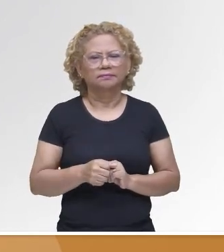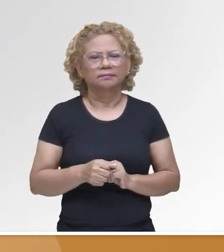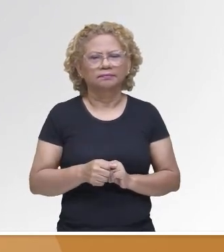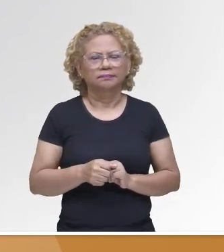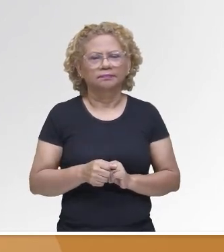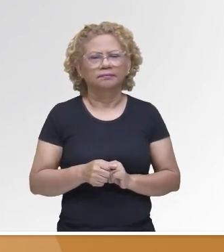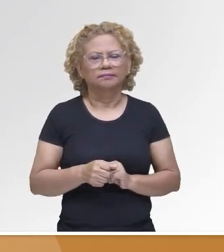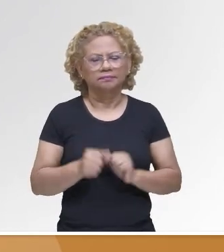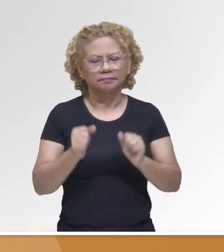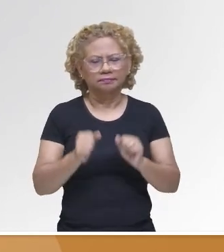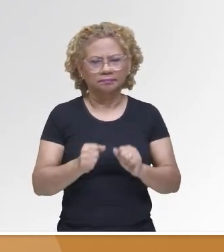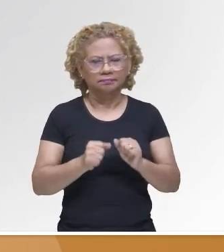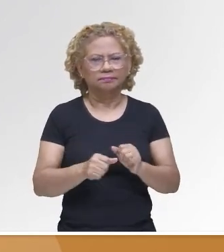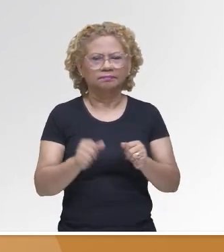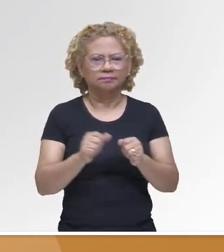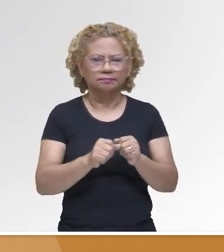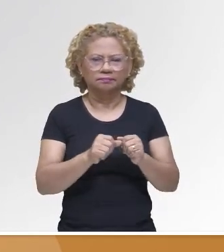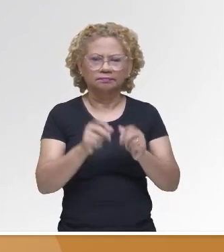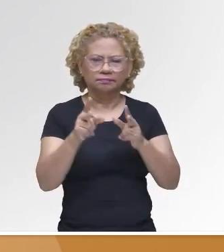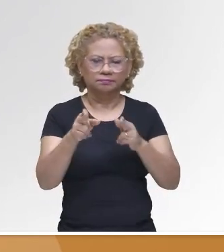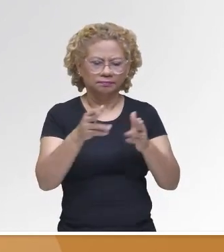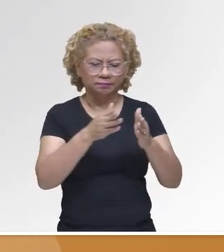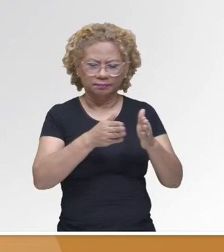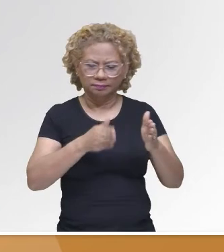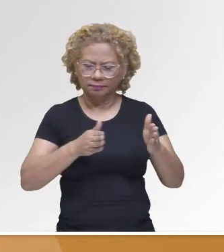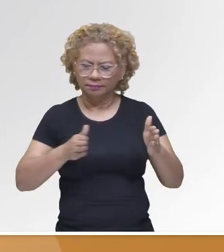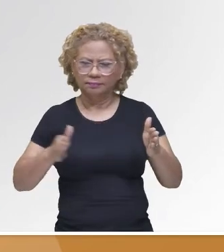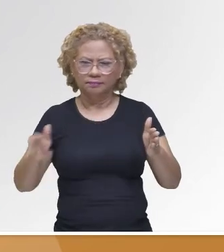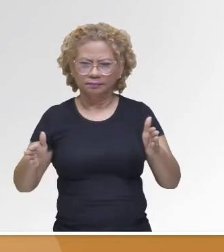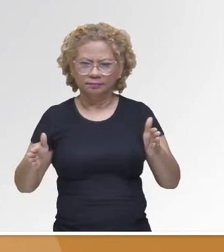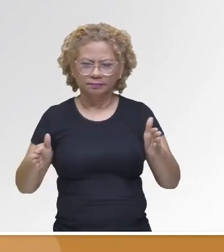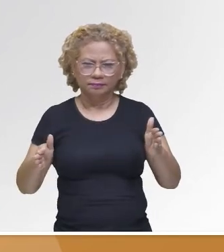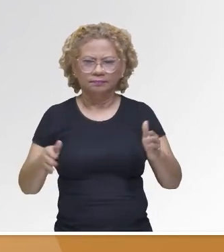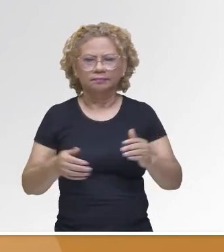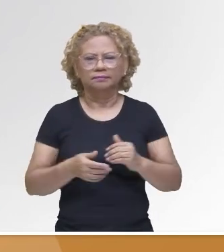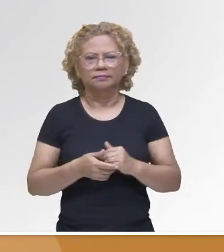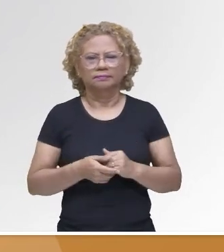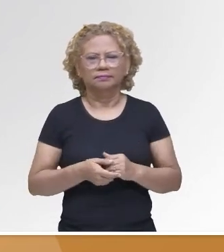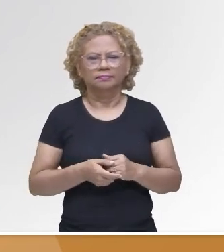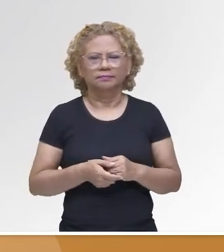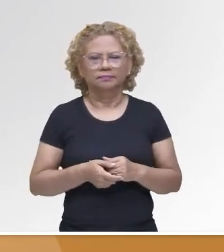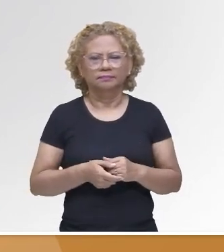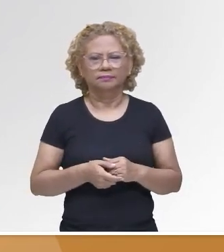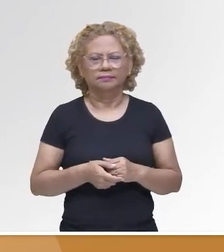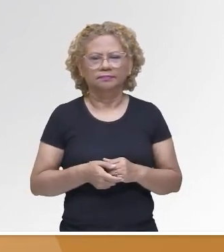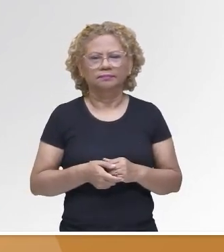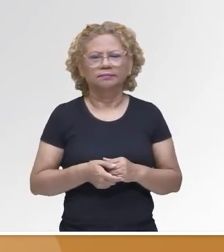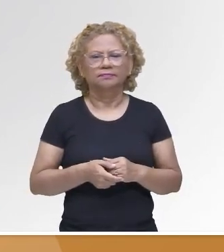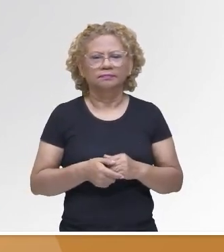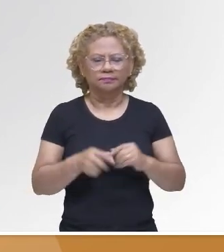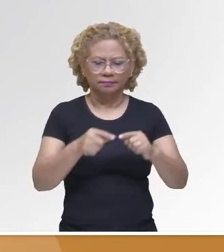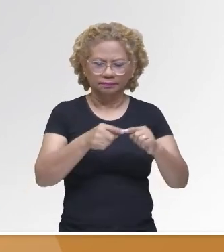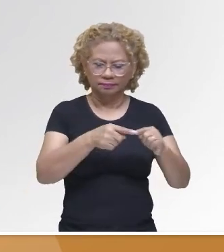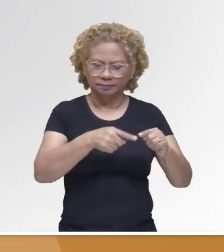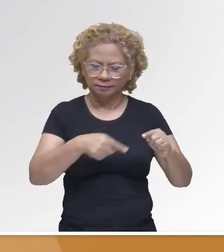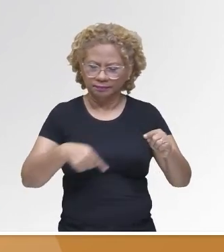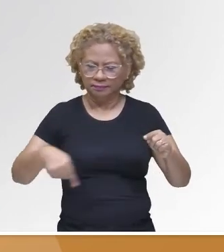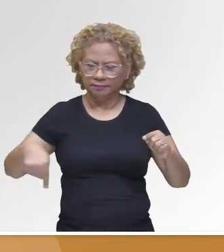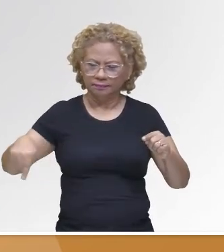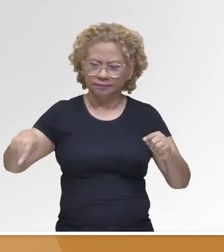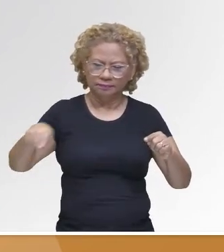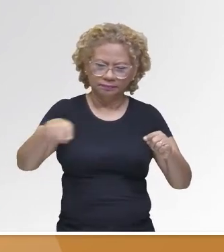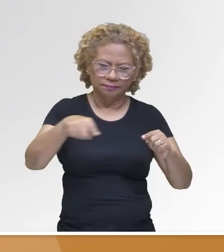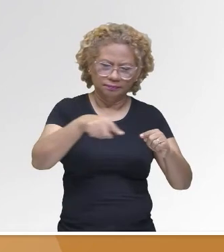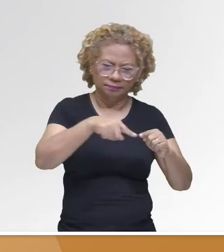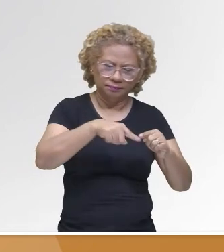né? Aí começa tudo de novo. Por isso que ela é dinâmica e dialética, ela volta ao processo de novo, de busca,